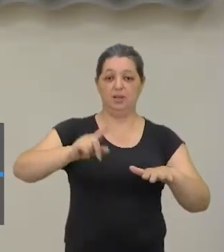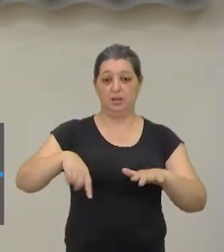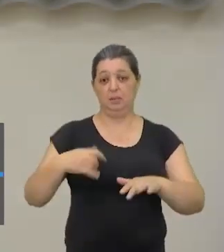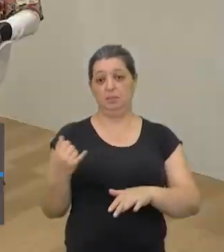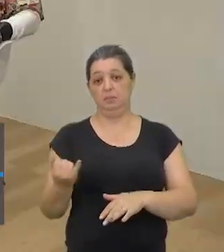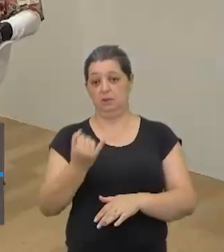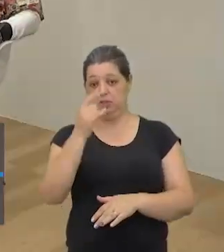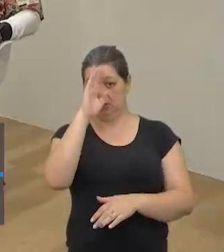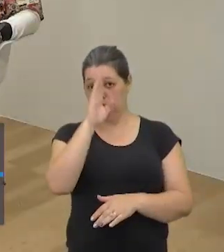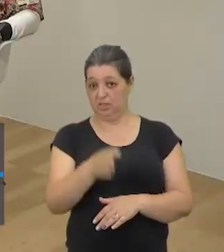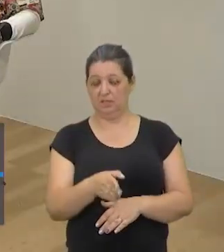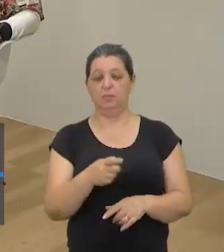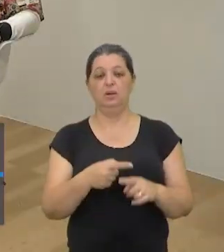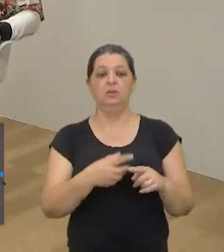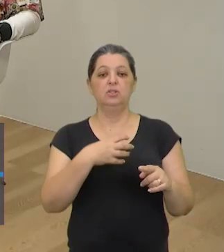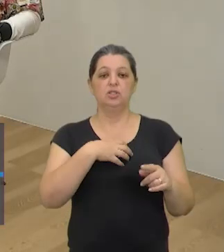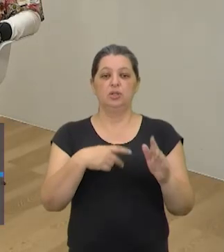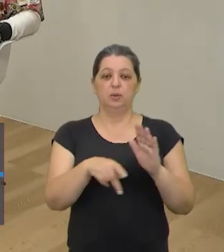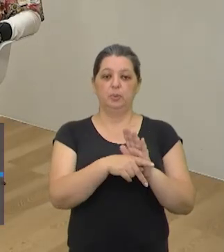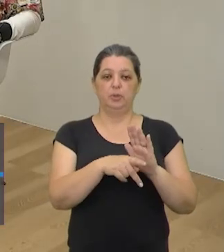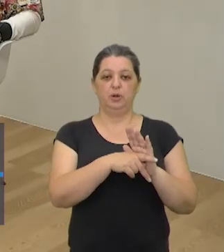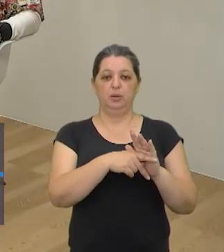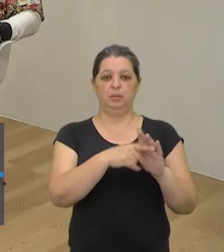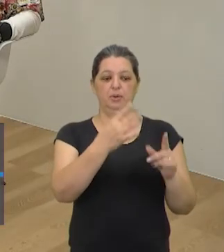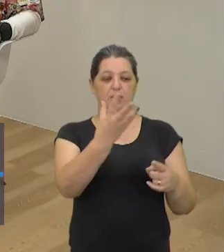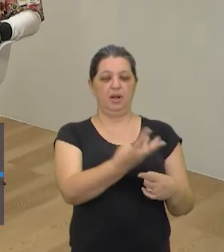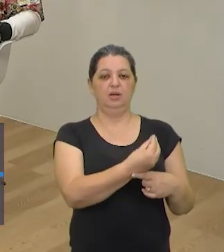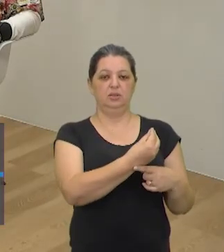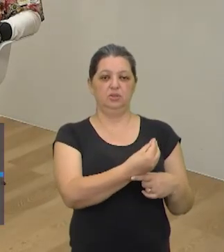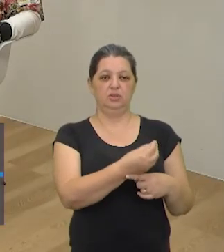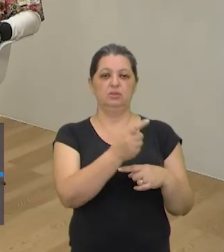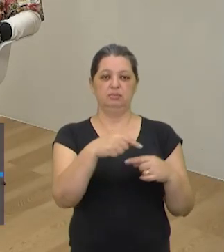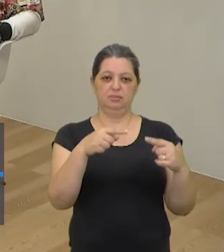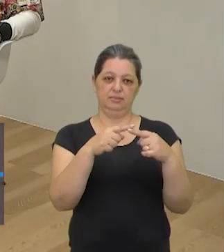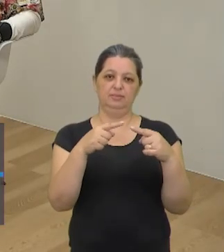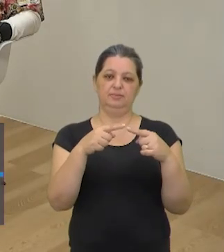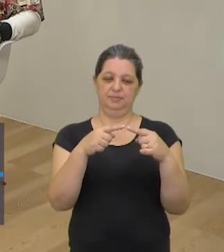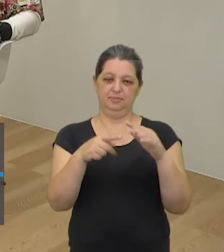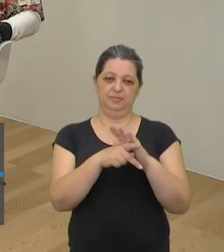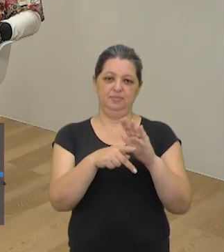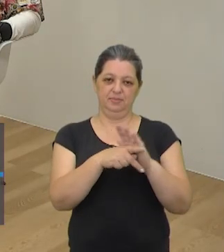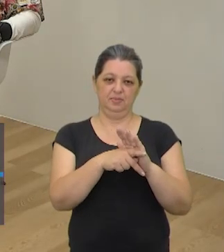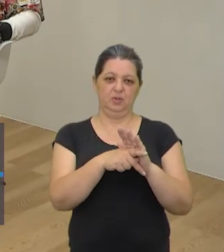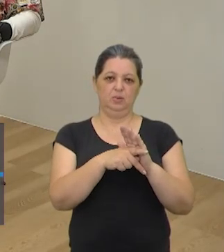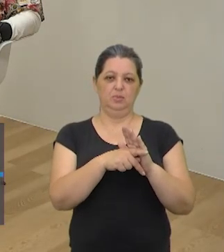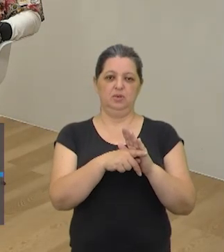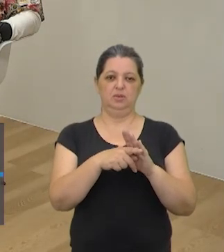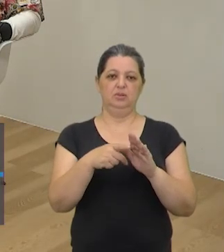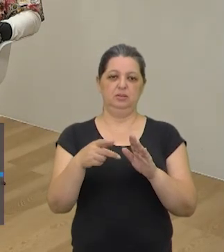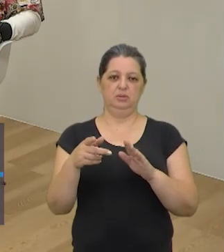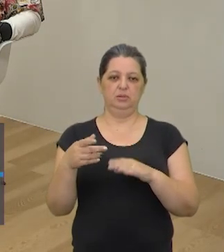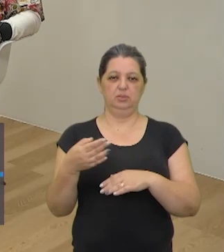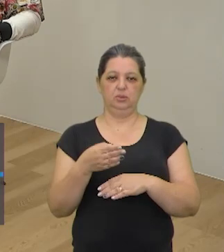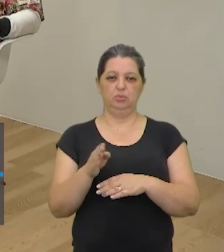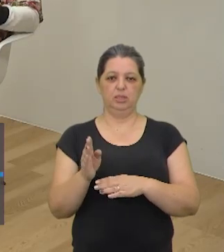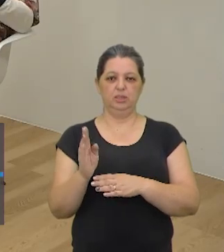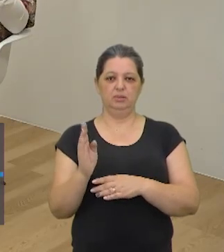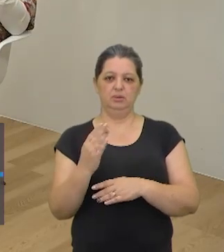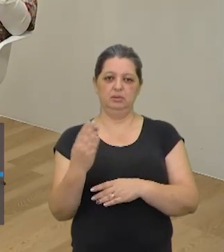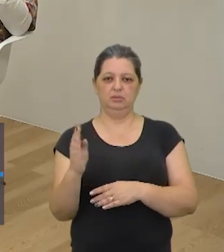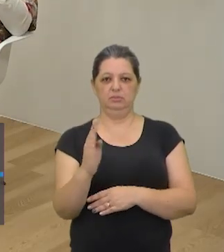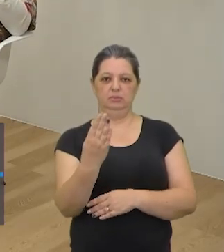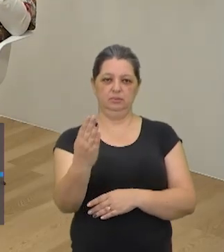de uma Porque- forma artística, né? Sim. Muito legal. E com uma coisa que tem a ver, né? O cara fez um tubarão e um peixe, tem mais de uma obra